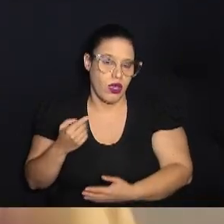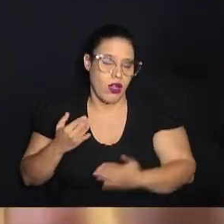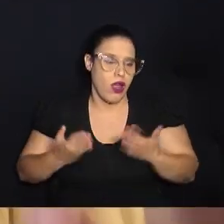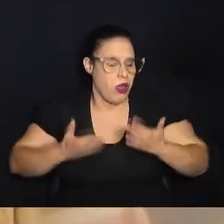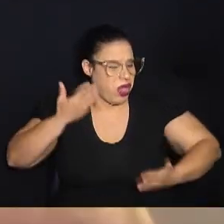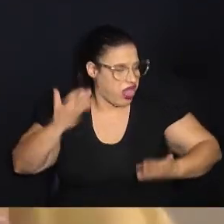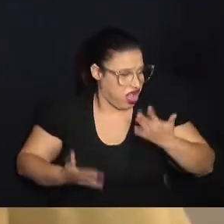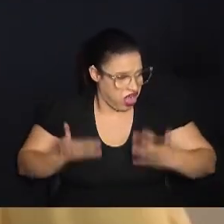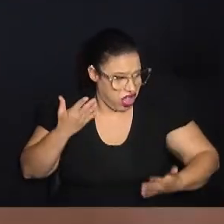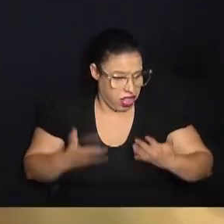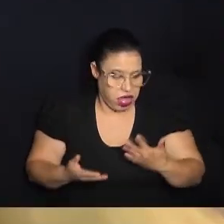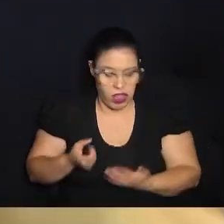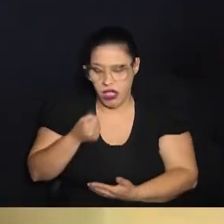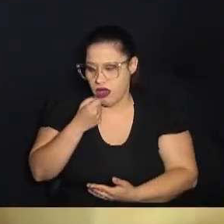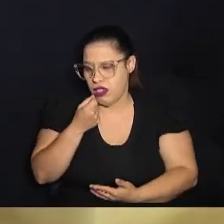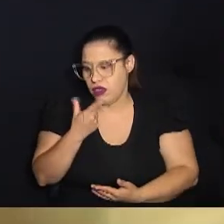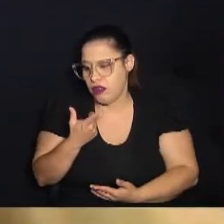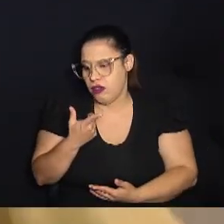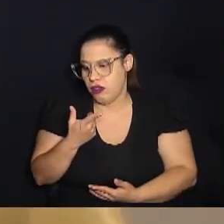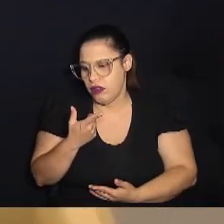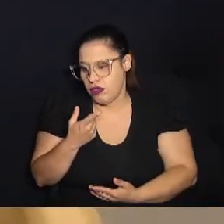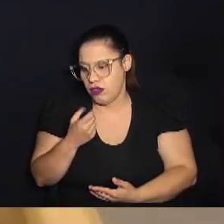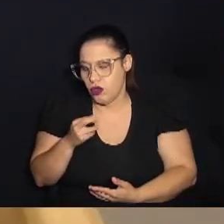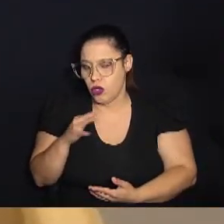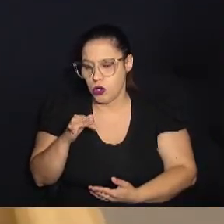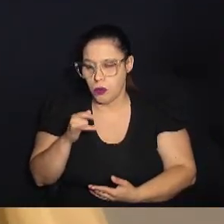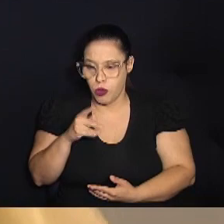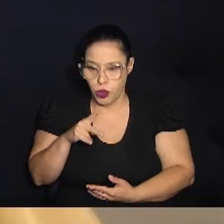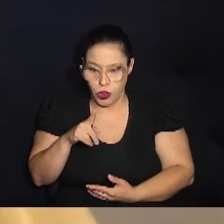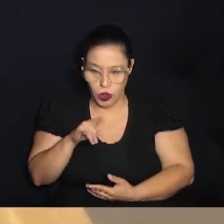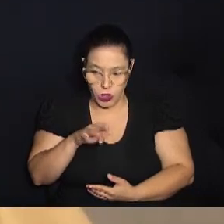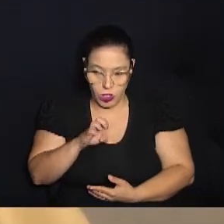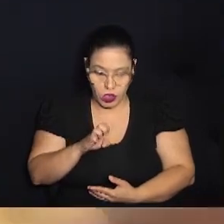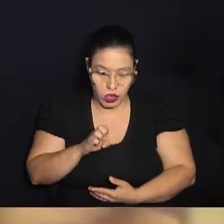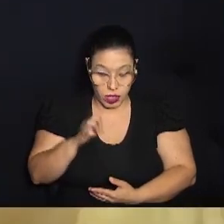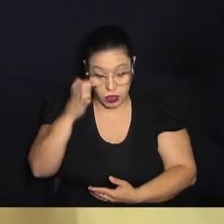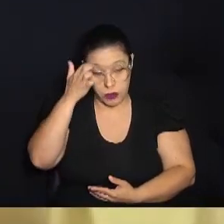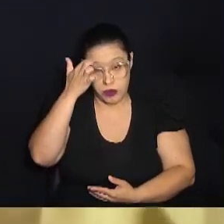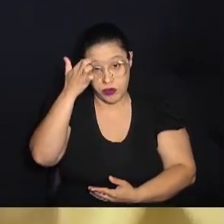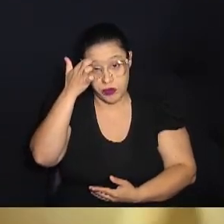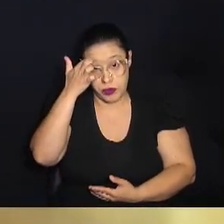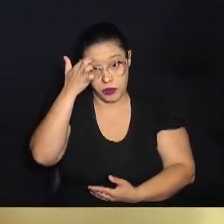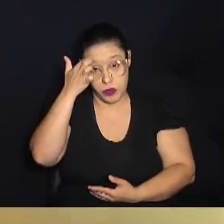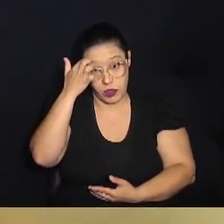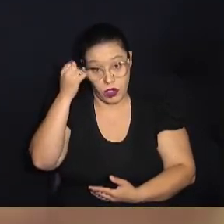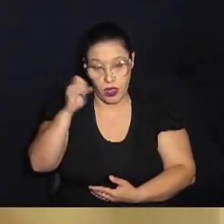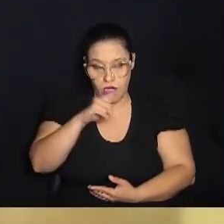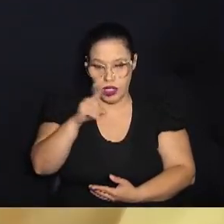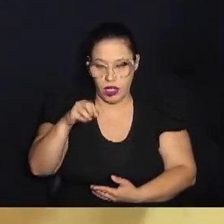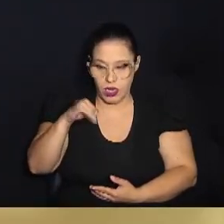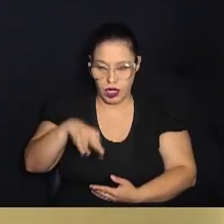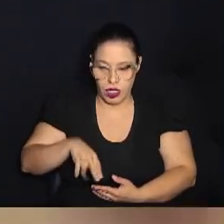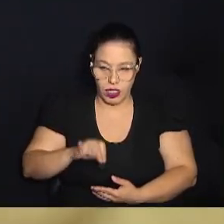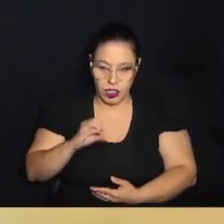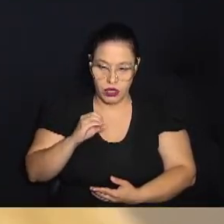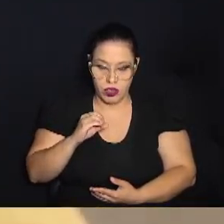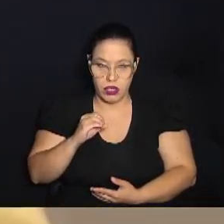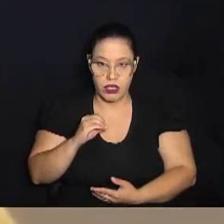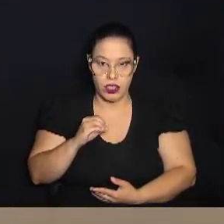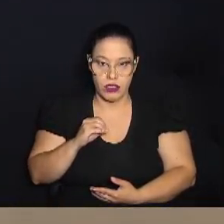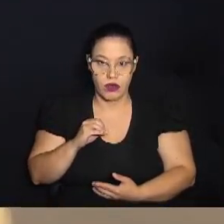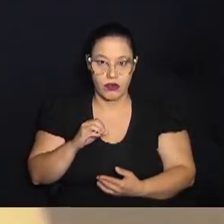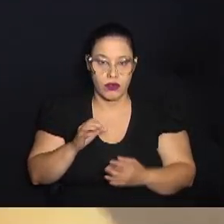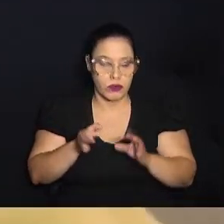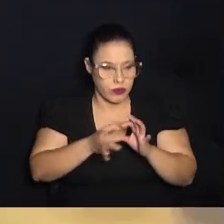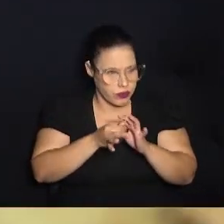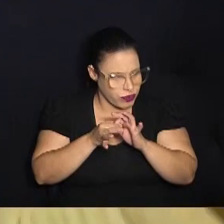gerando um desbalanço com a medicação que ele está fazendo para a osteoporose dele, né? Então, assim, quando eu faço zinco, eu faço normalmente selênio, porque